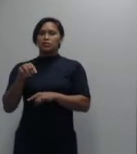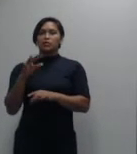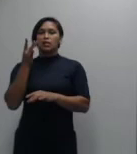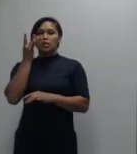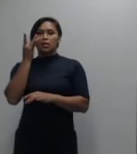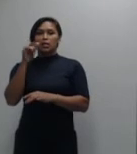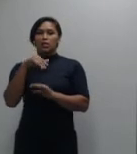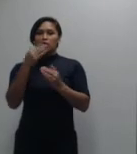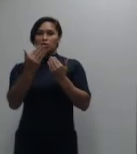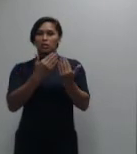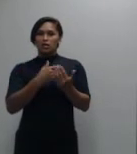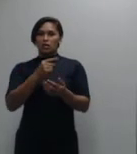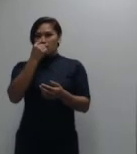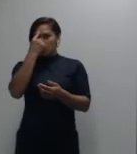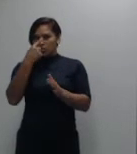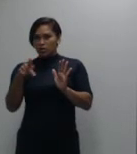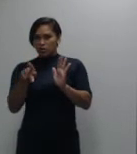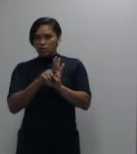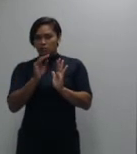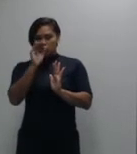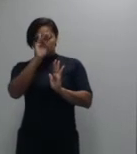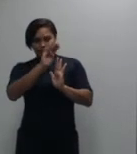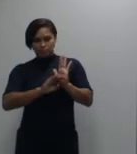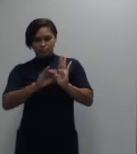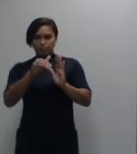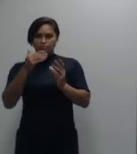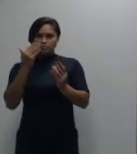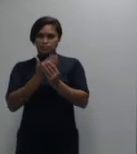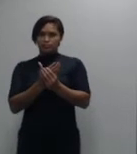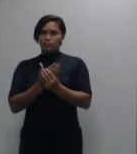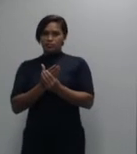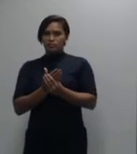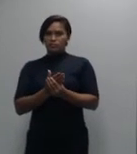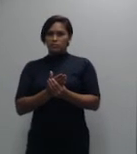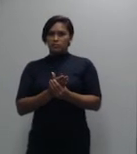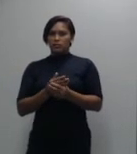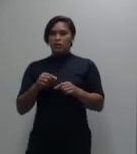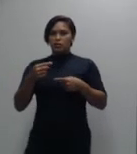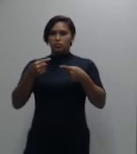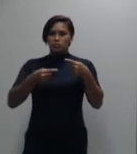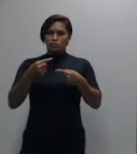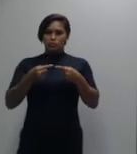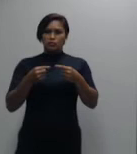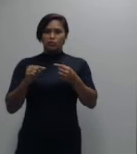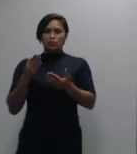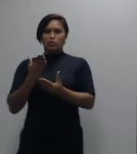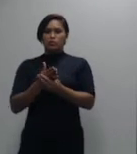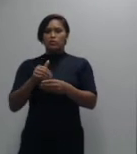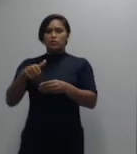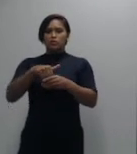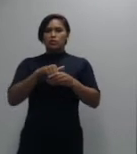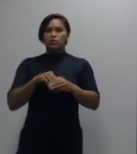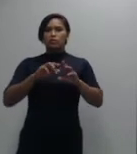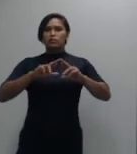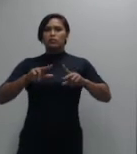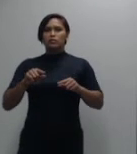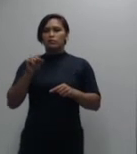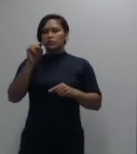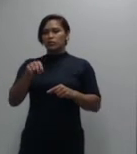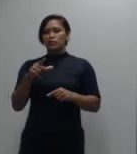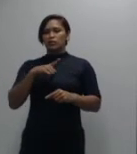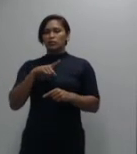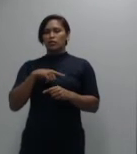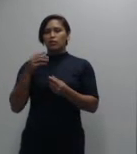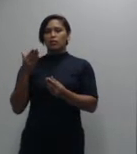música própria questão processual discutida no acórdão embargado é diferente da questão